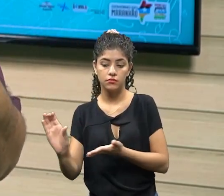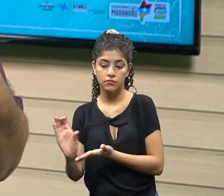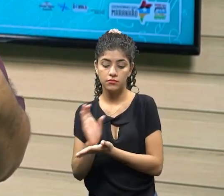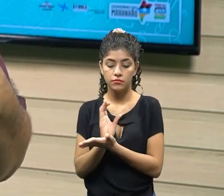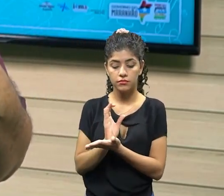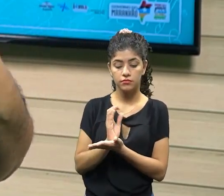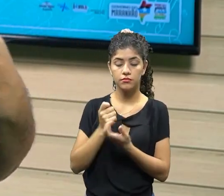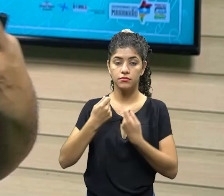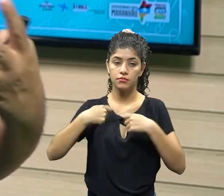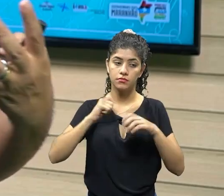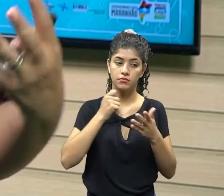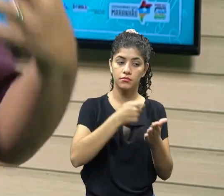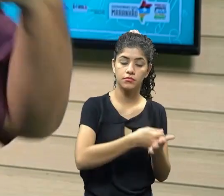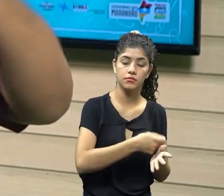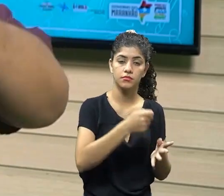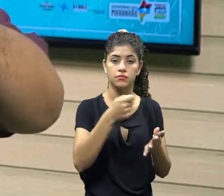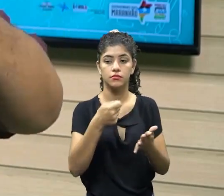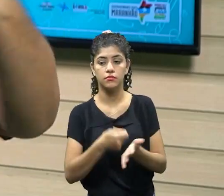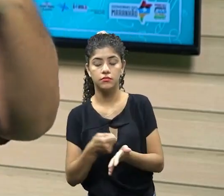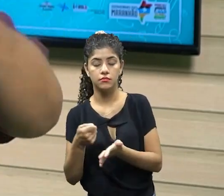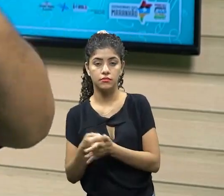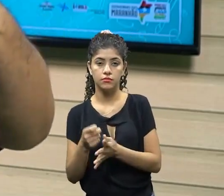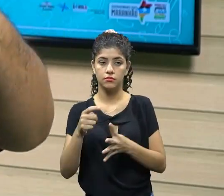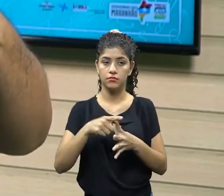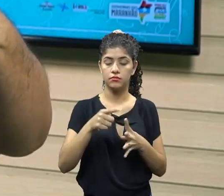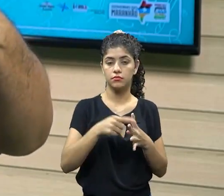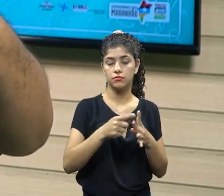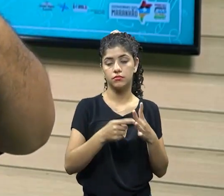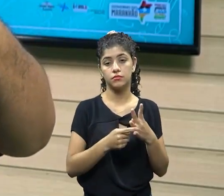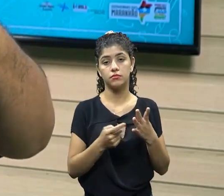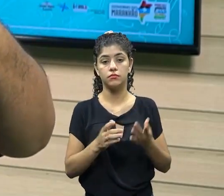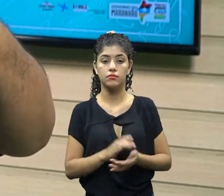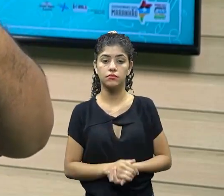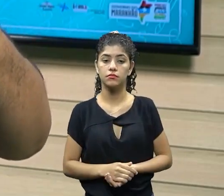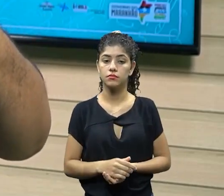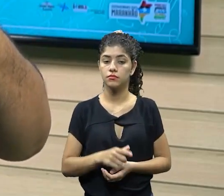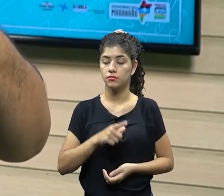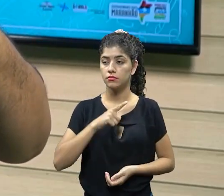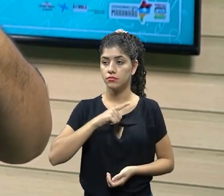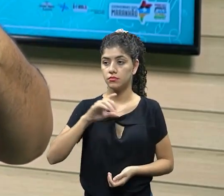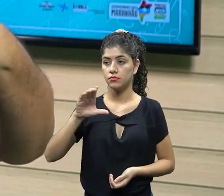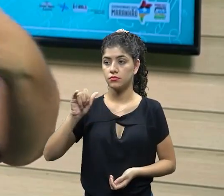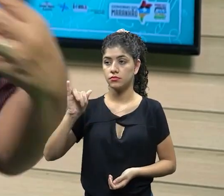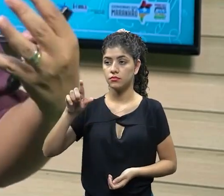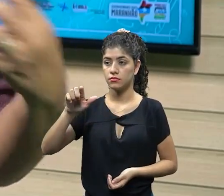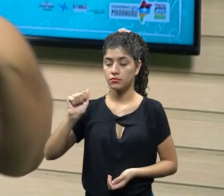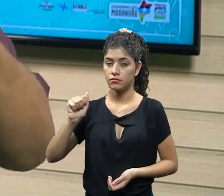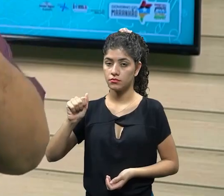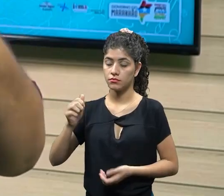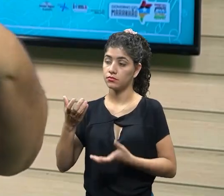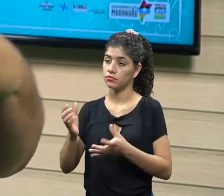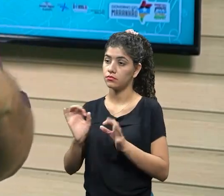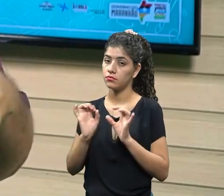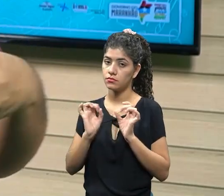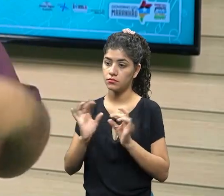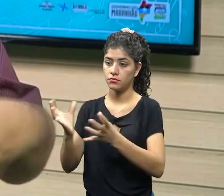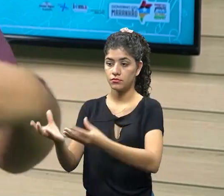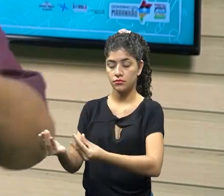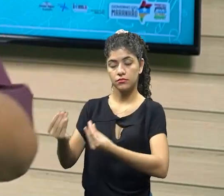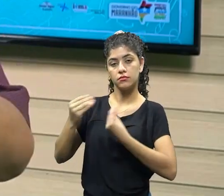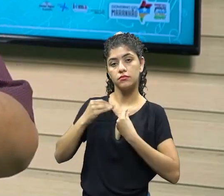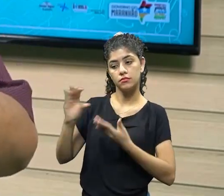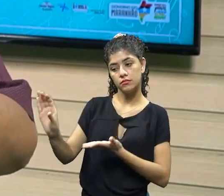receitas. Então, o caixa ele só está relacionado à receita, mas não tá vendo as despesas. Essa diferença